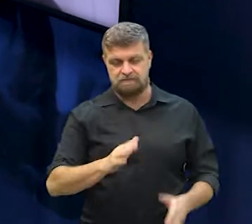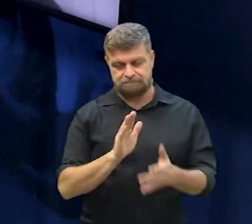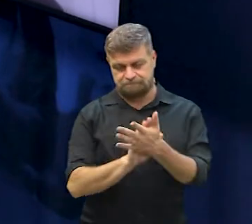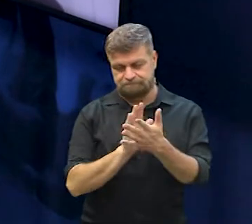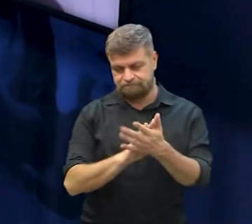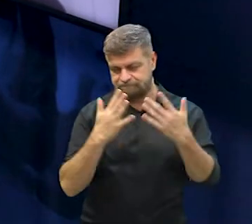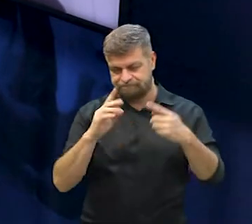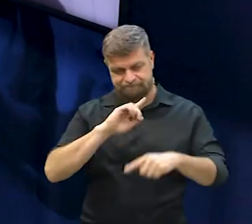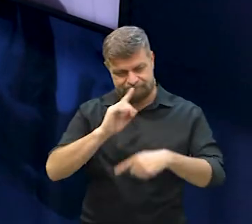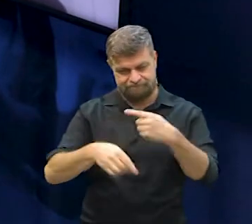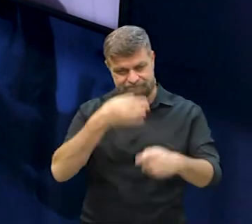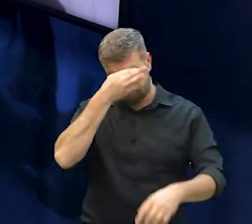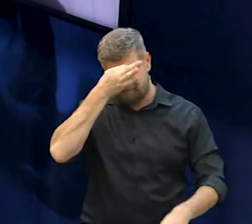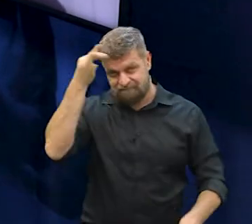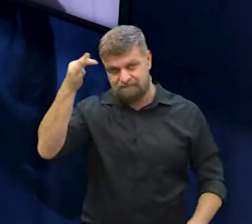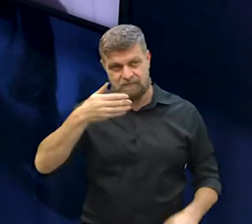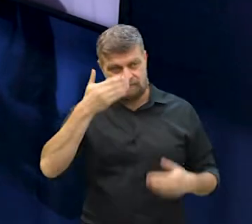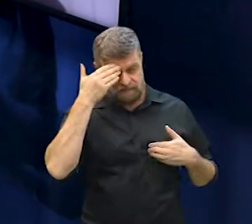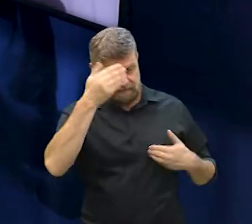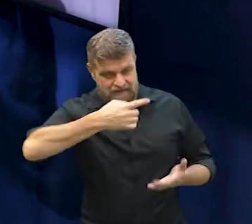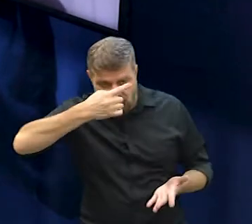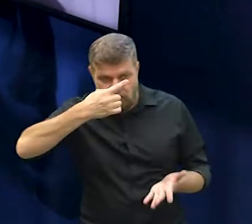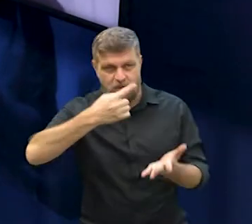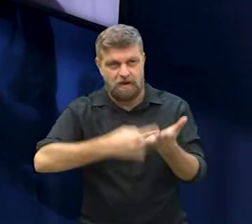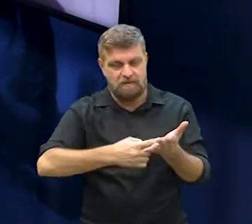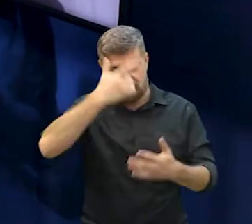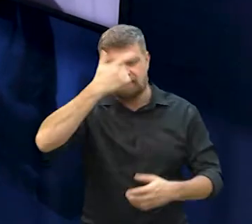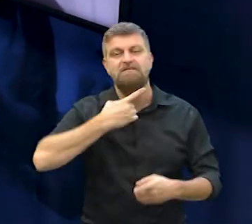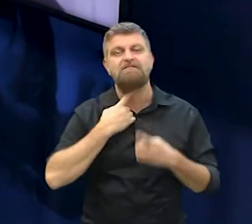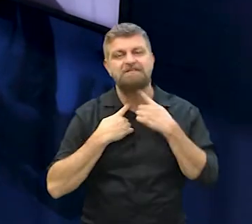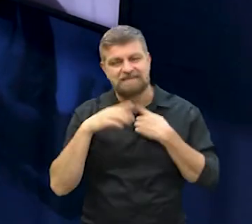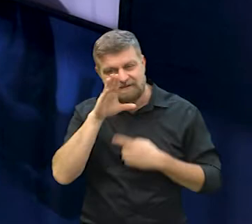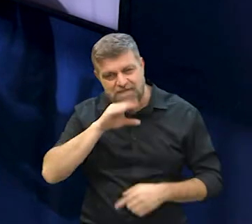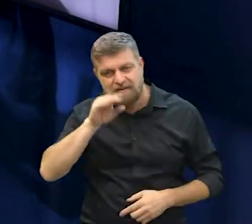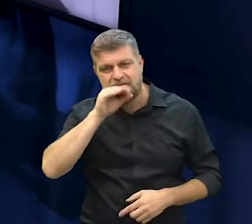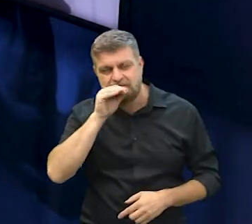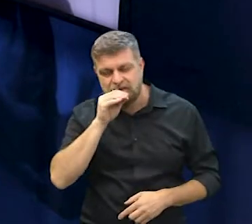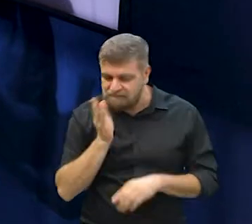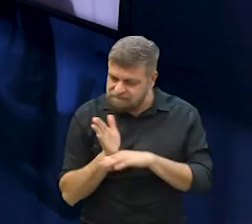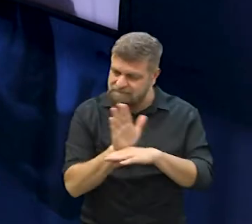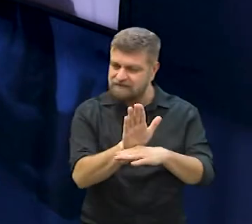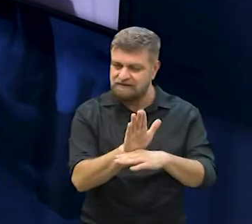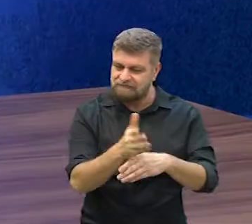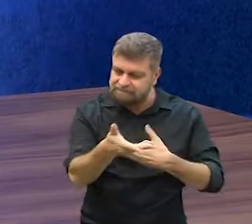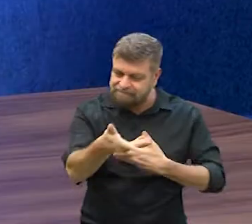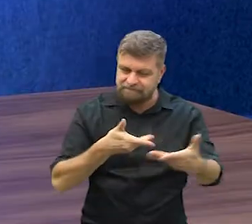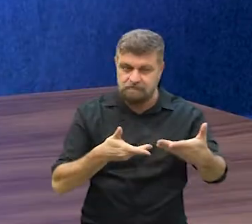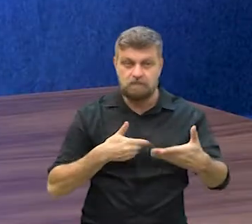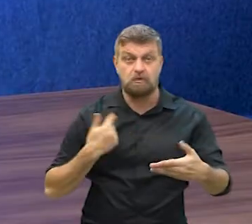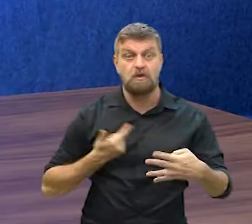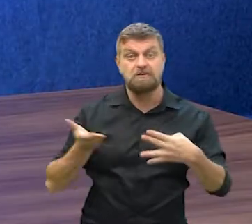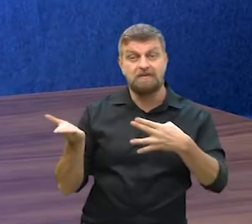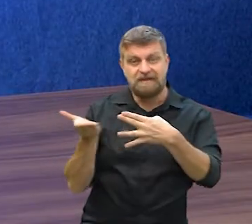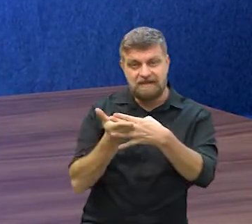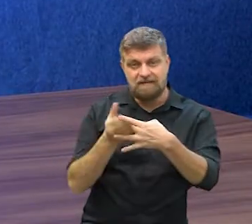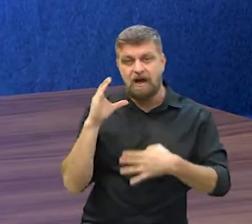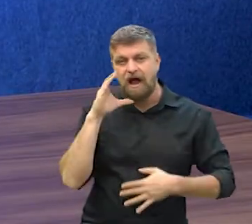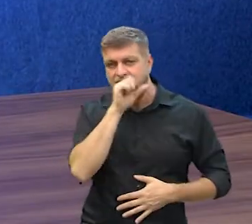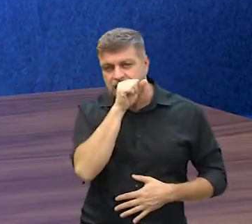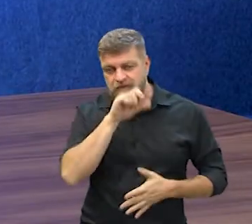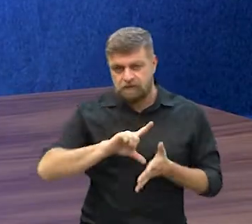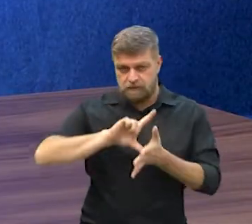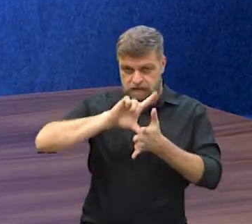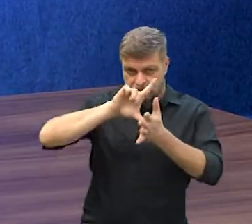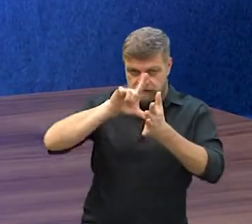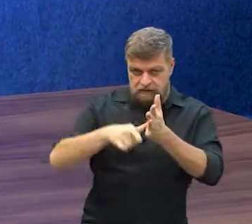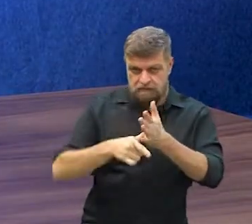jornada. Parabéns e muito sucesso. Muito obrigado, está marcado. Estou à disposição também. Tá certo, e olha, aí a gente vai para um breve